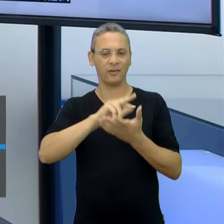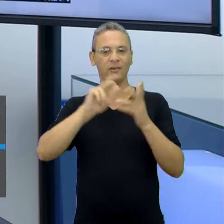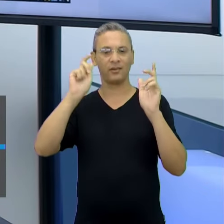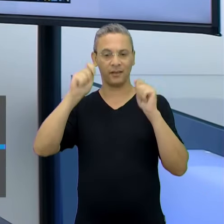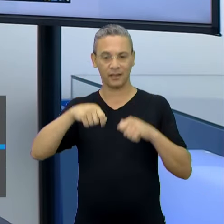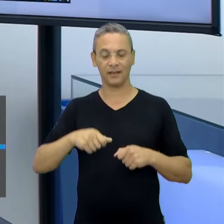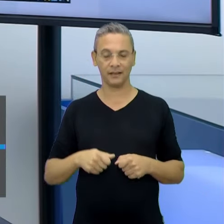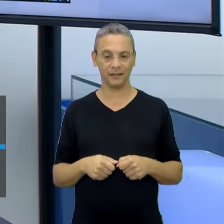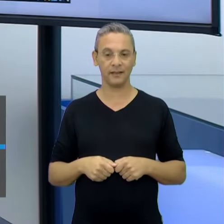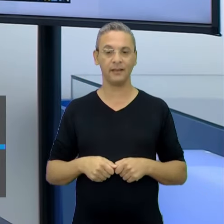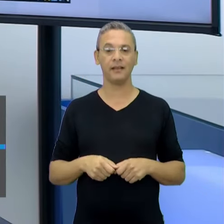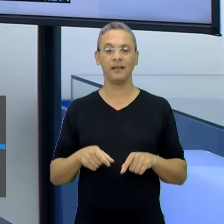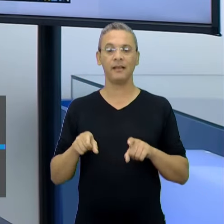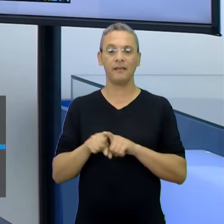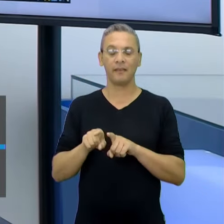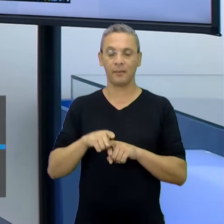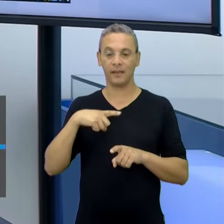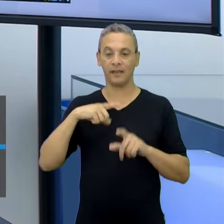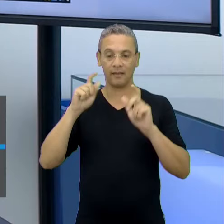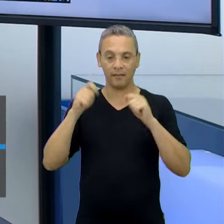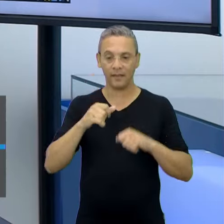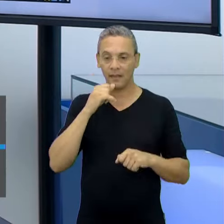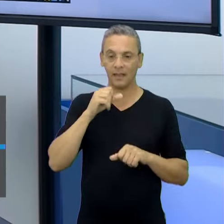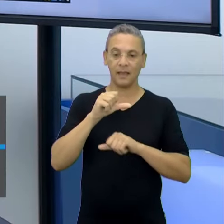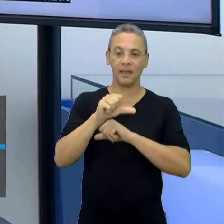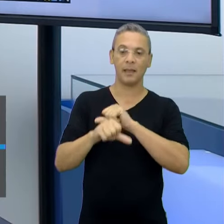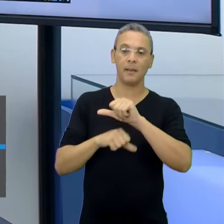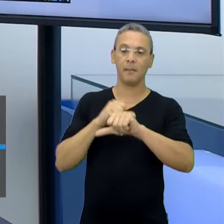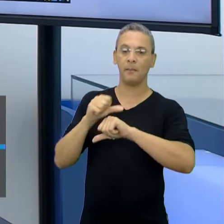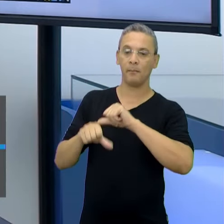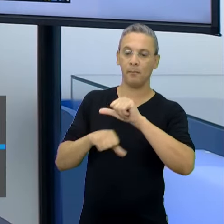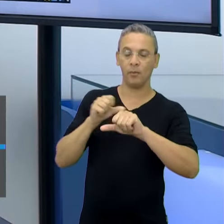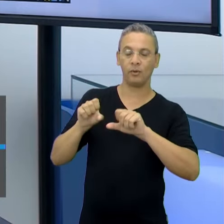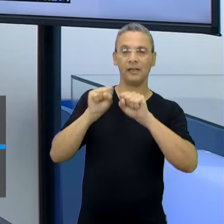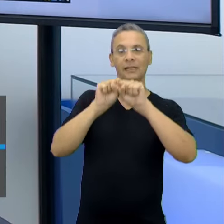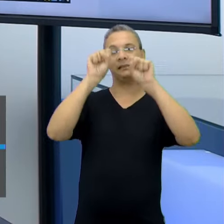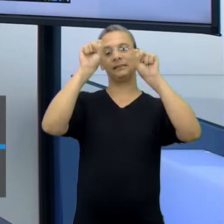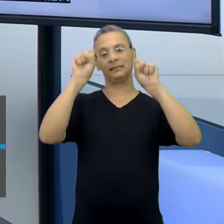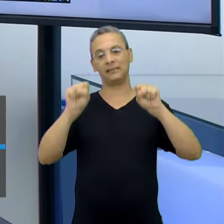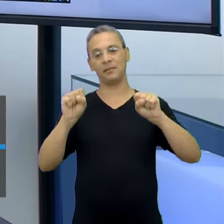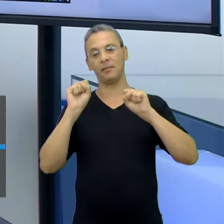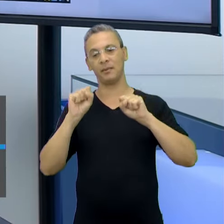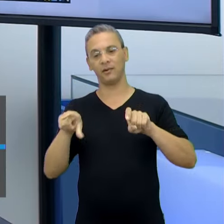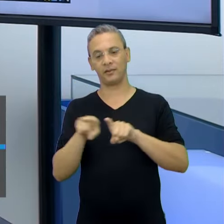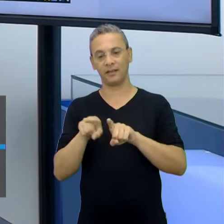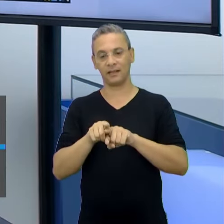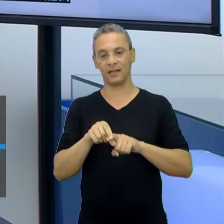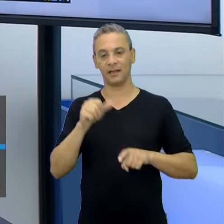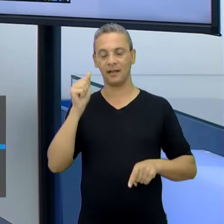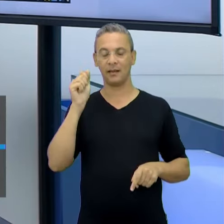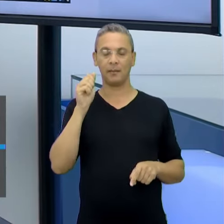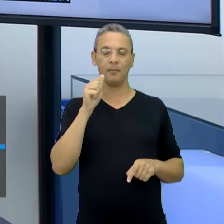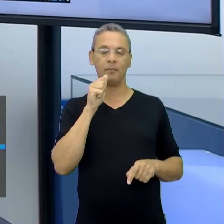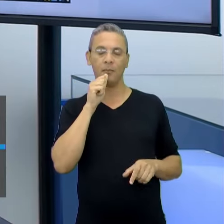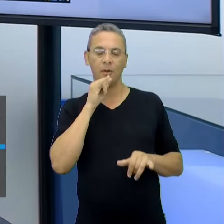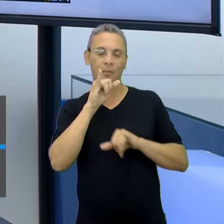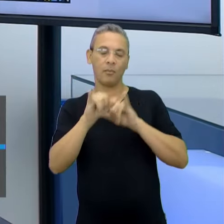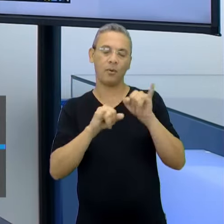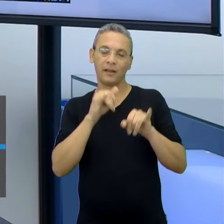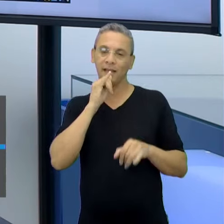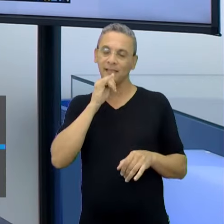Dá, inclusive, para a gente mudar aqui o sistema, ao invés dessa roda, a gente, inclusive, escolher aqui